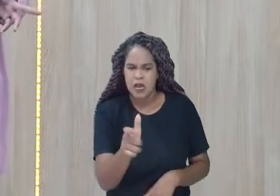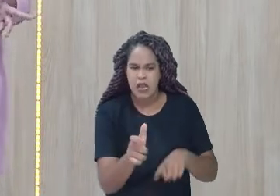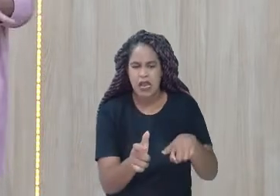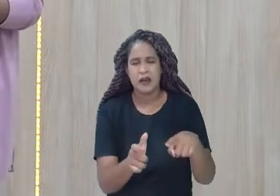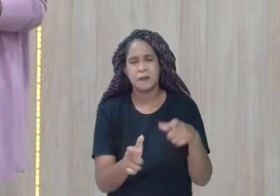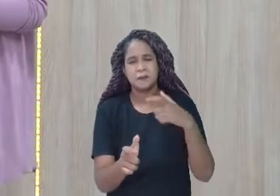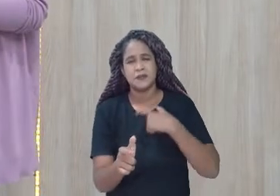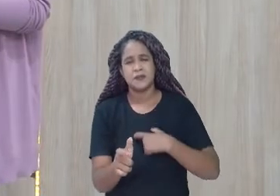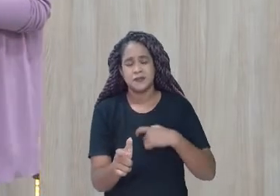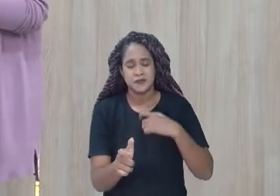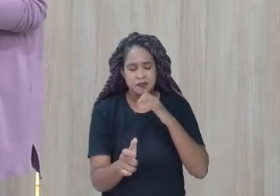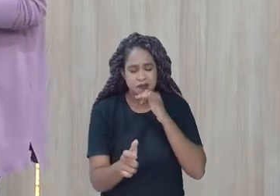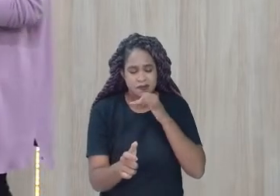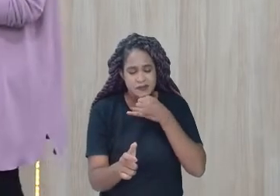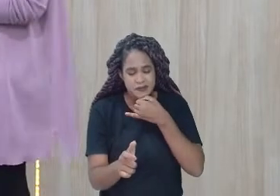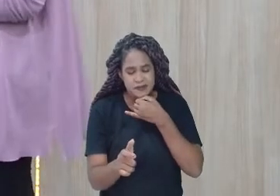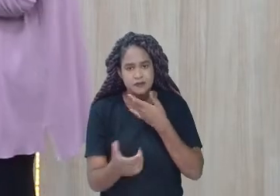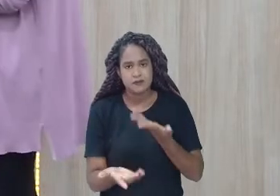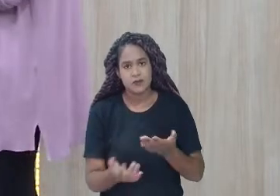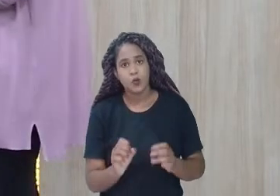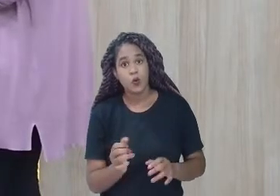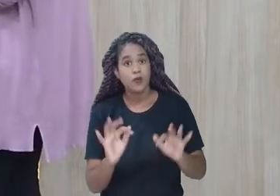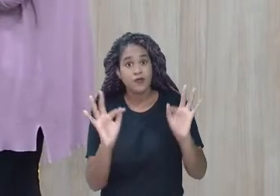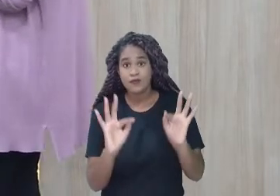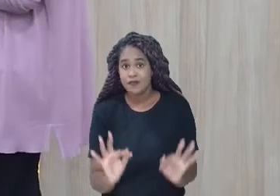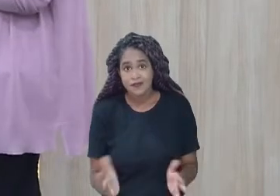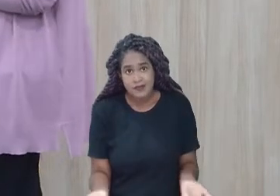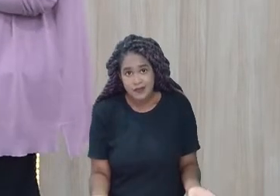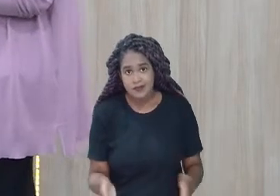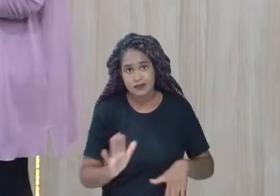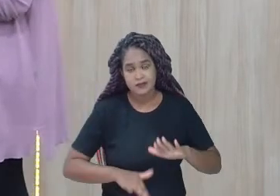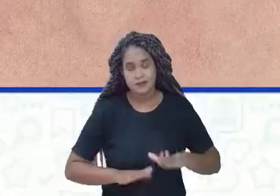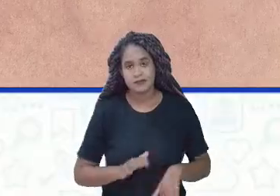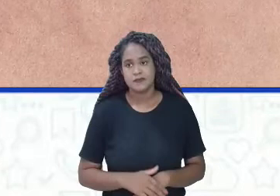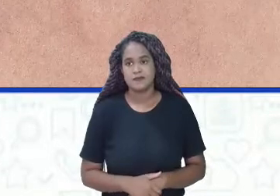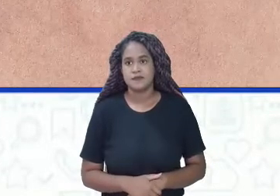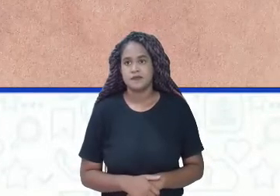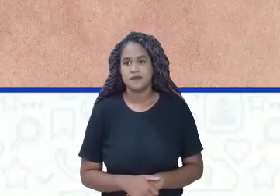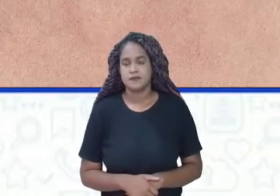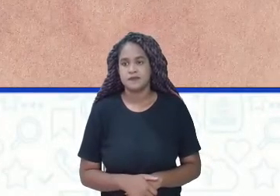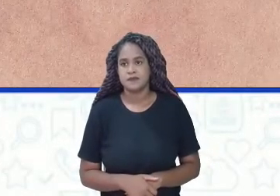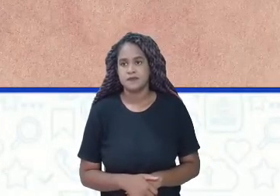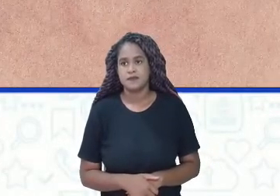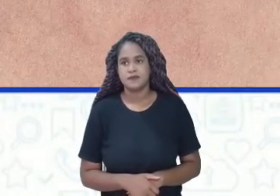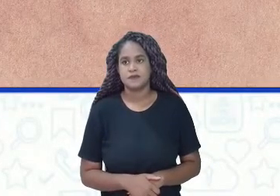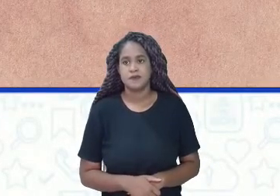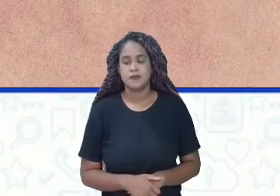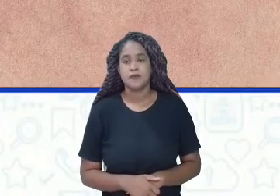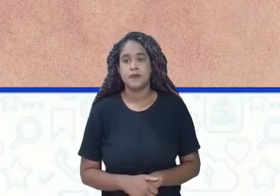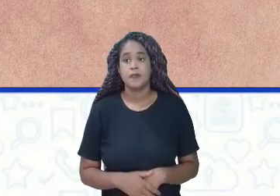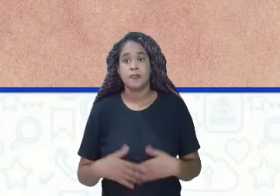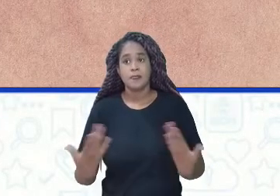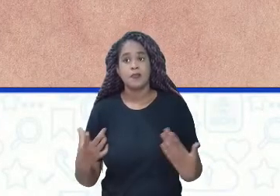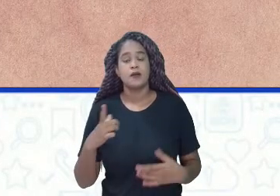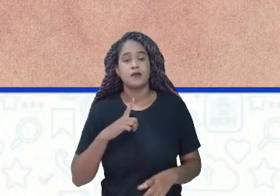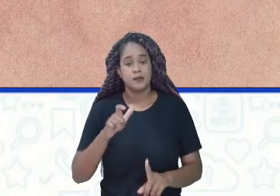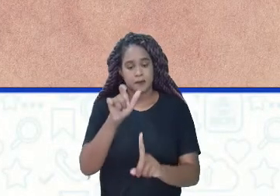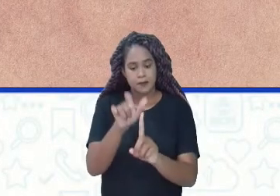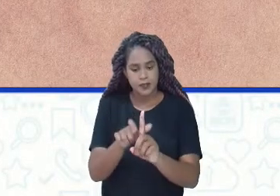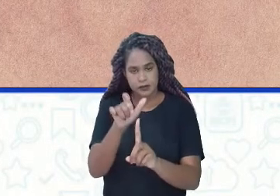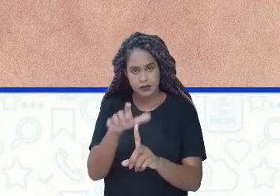feliz também. E quem conta essa história, minha gente? A gente tem uma personagem da